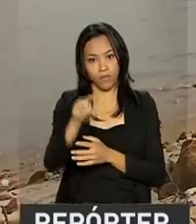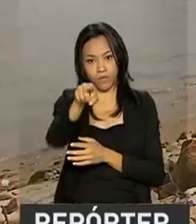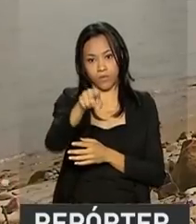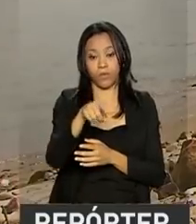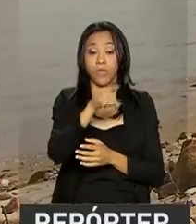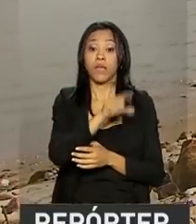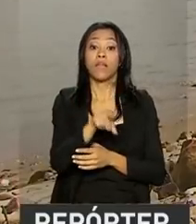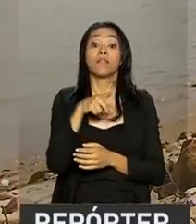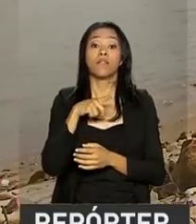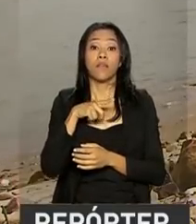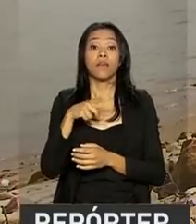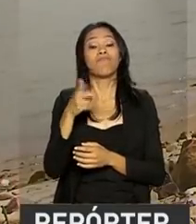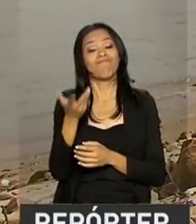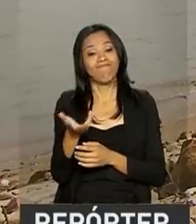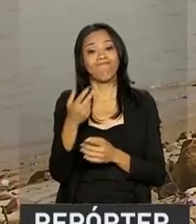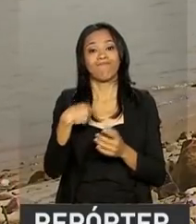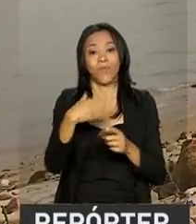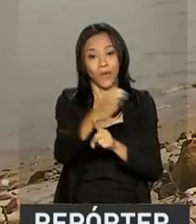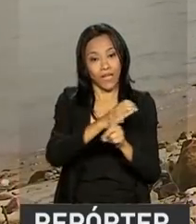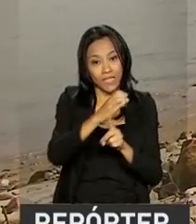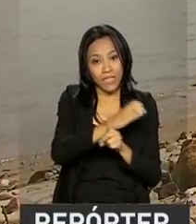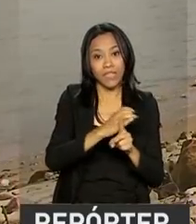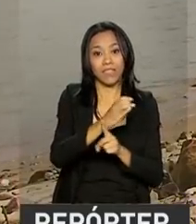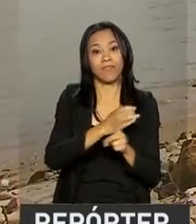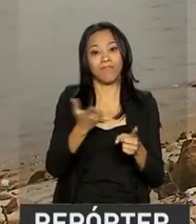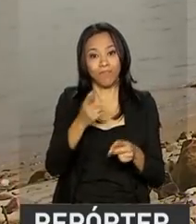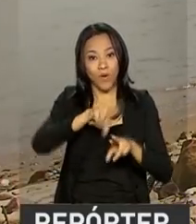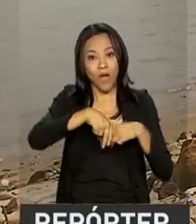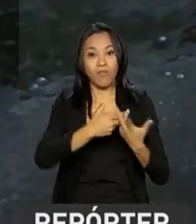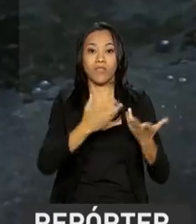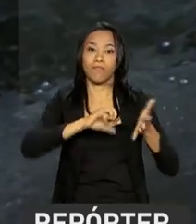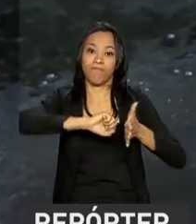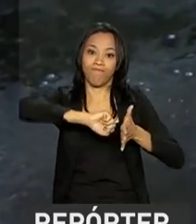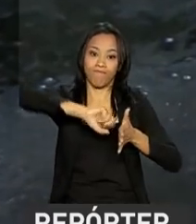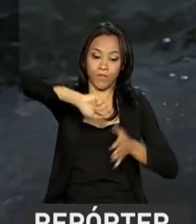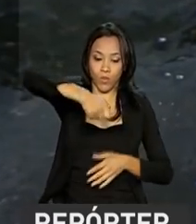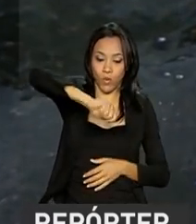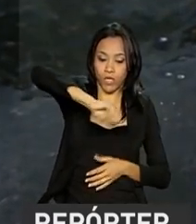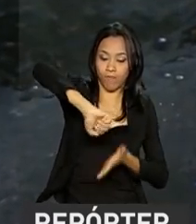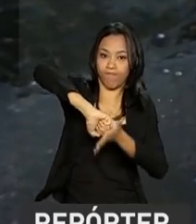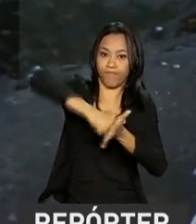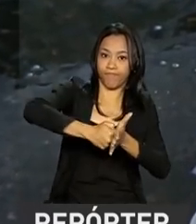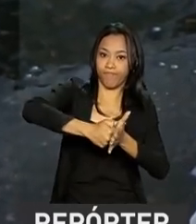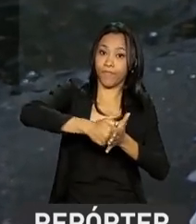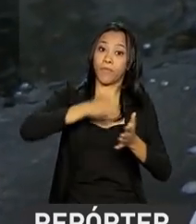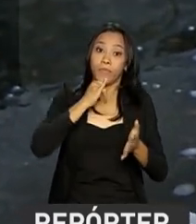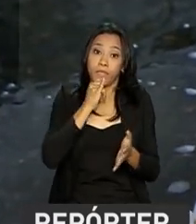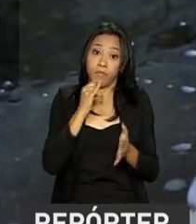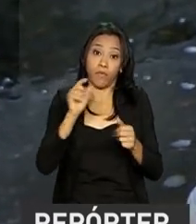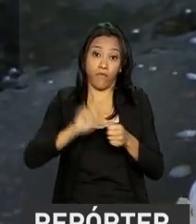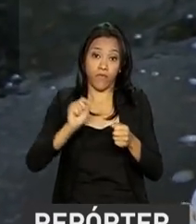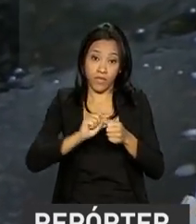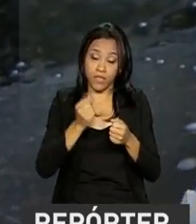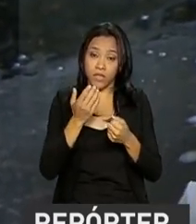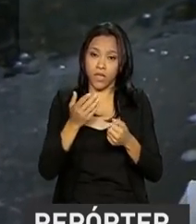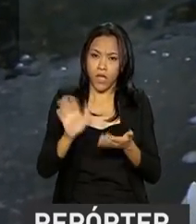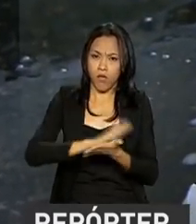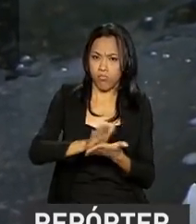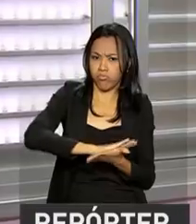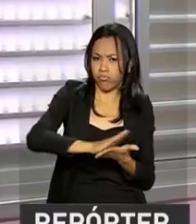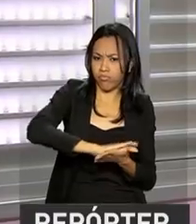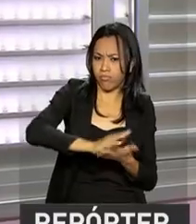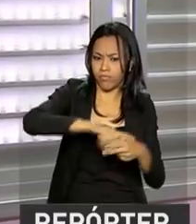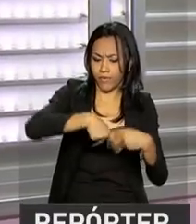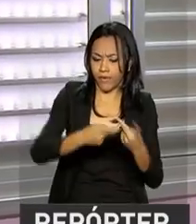administrativas passam a conviver com a seca parcial das torneiras. Os simples afazeres de casa precisam ser